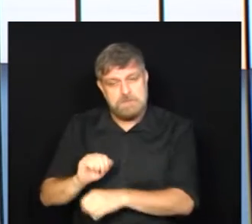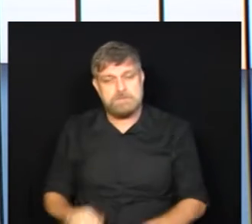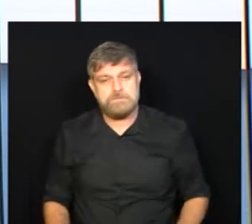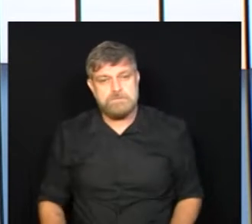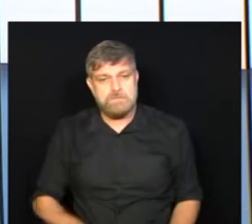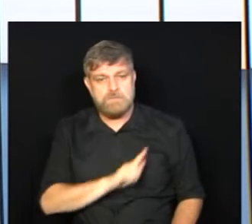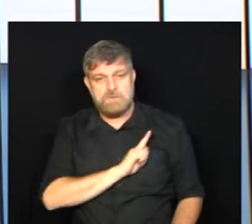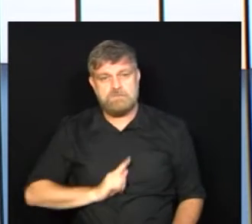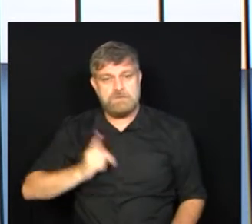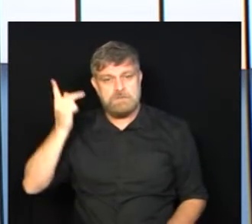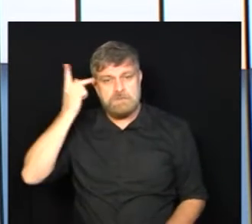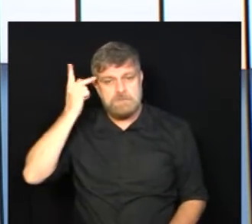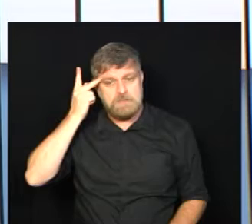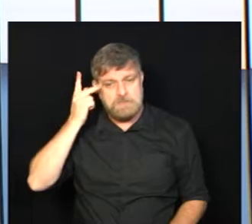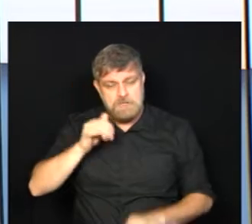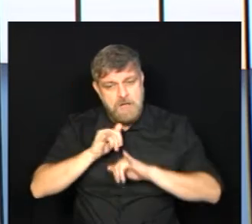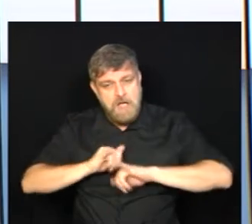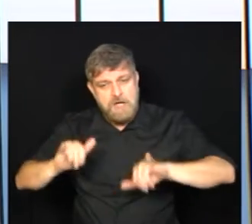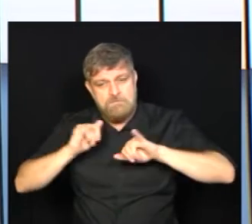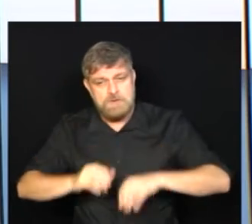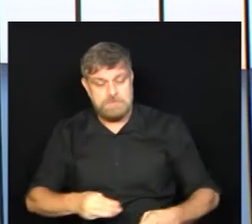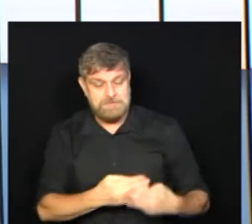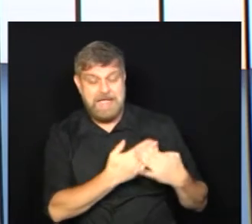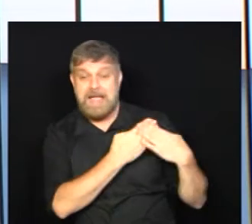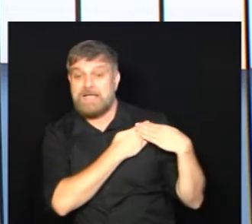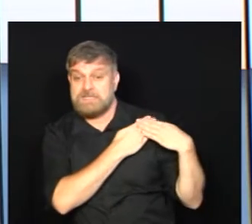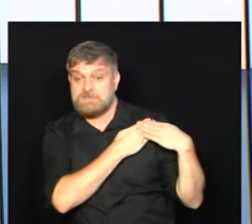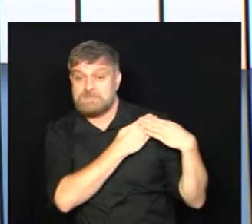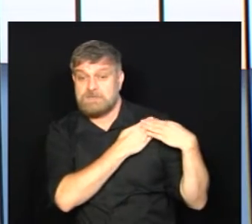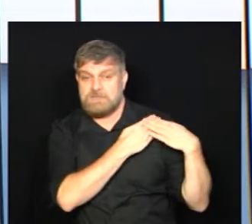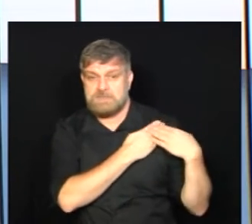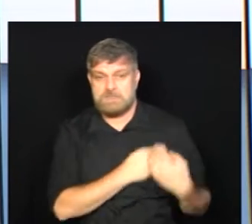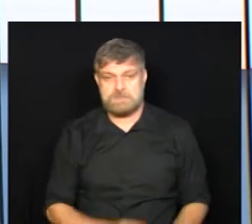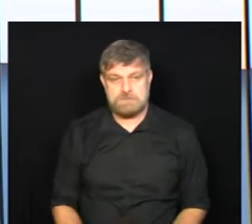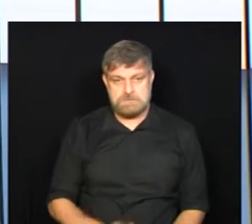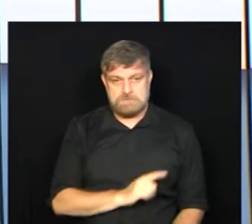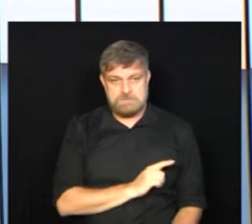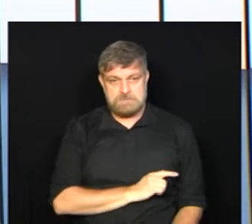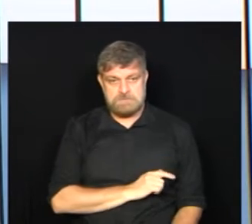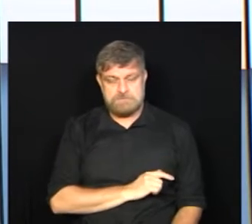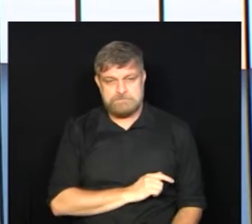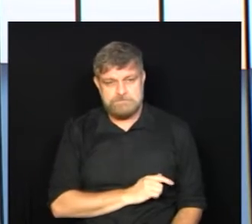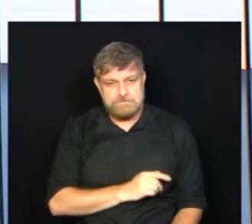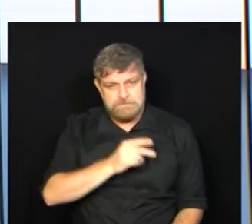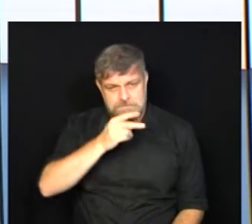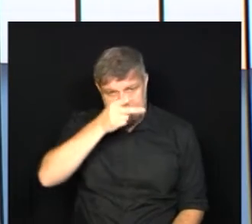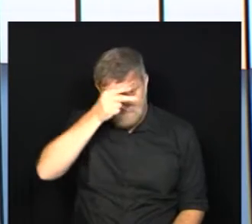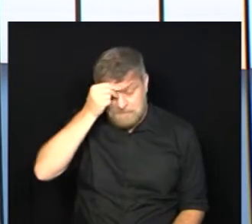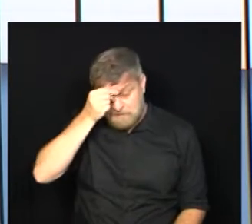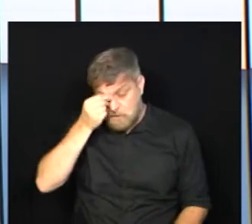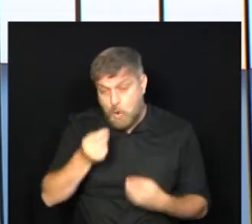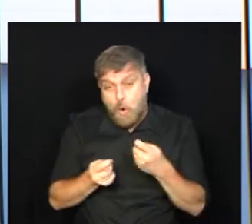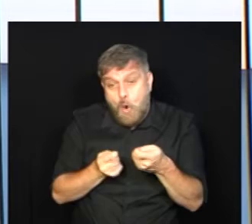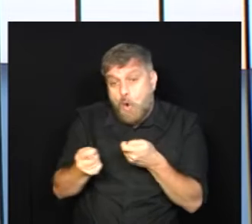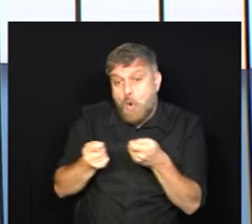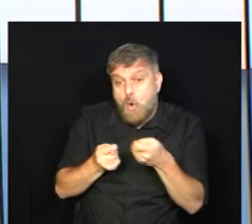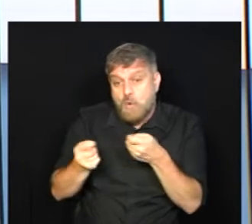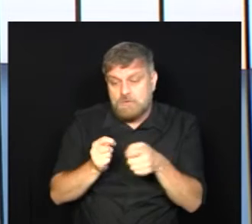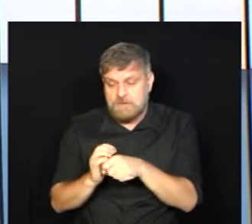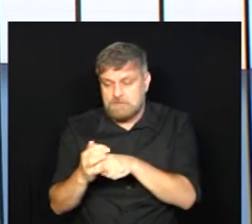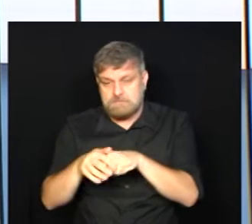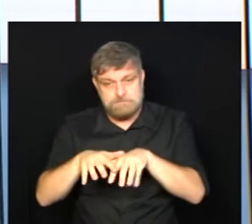governo falou sobre a responsabilidade dos gestores no que diz respeito ao controle da transmissão